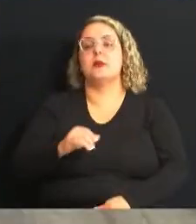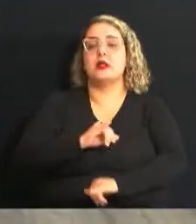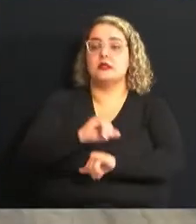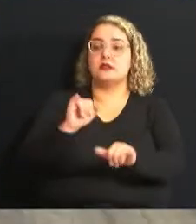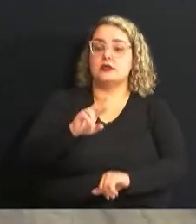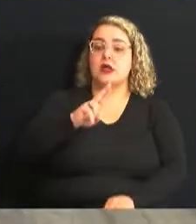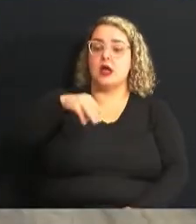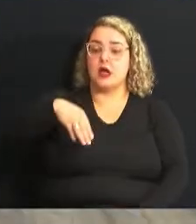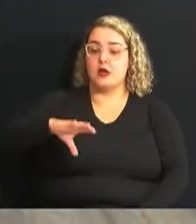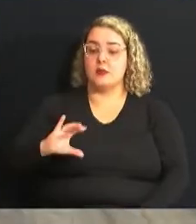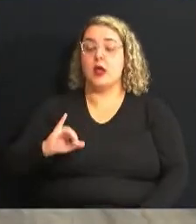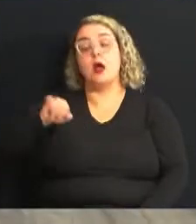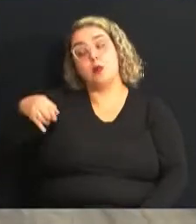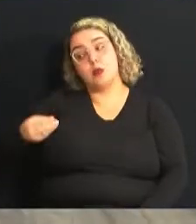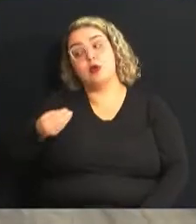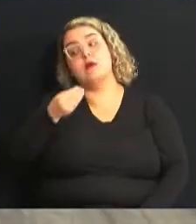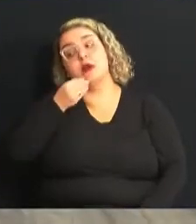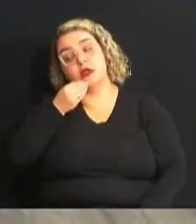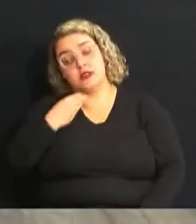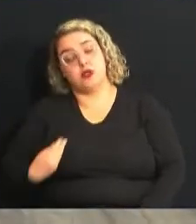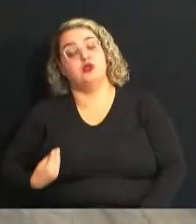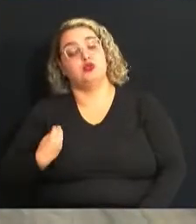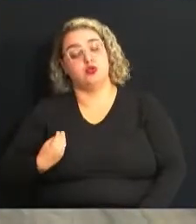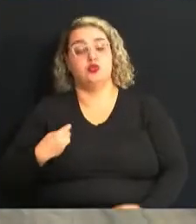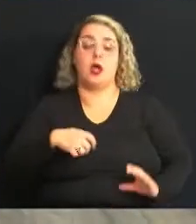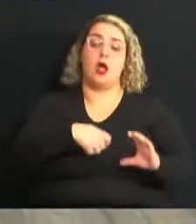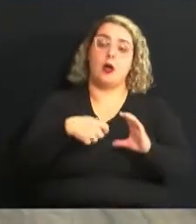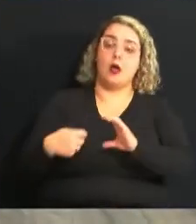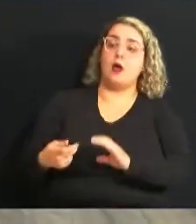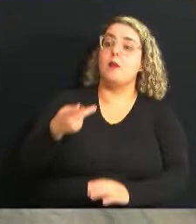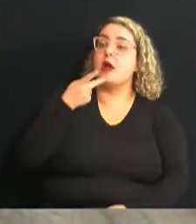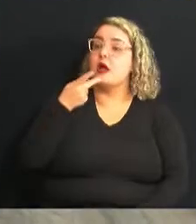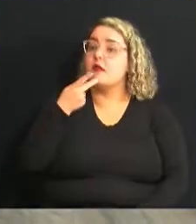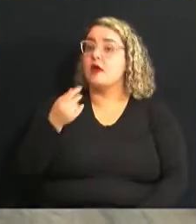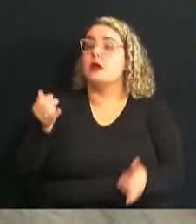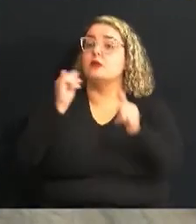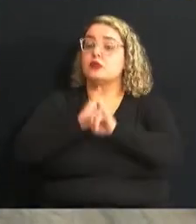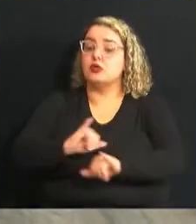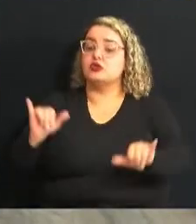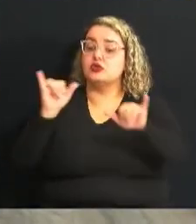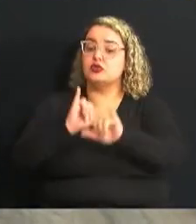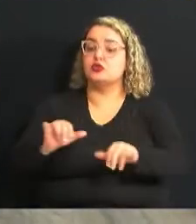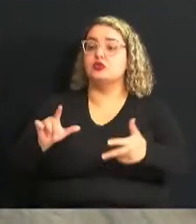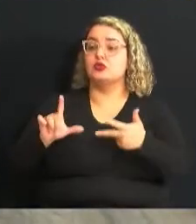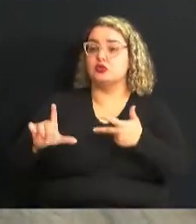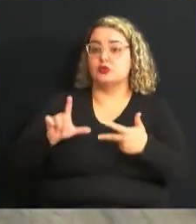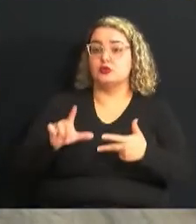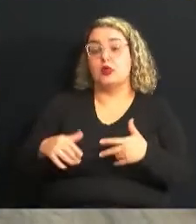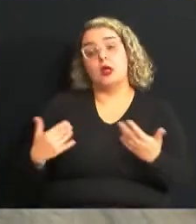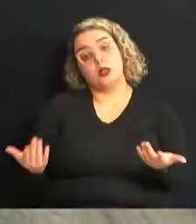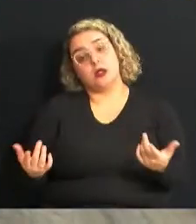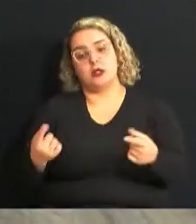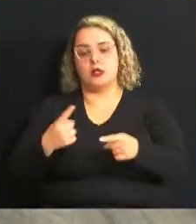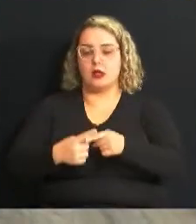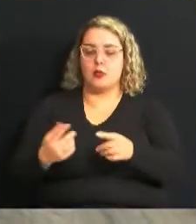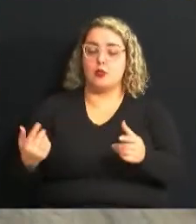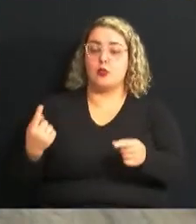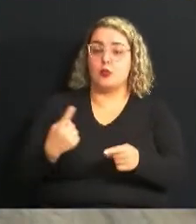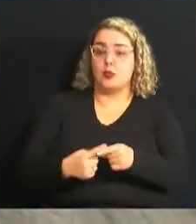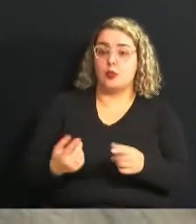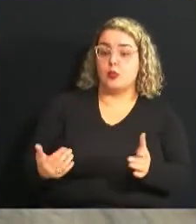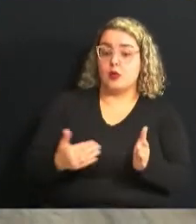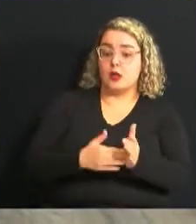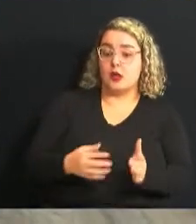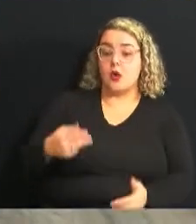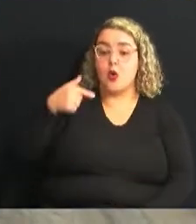Já quero aproveitar sua presença aqui nos nossos estúdios para nós falarmos das notícias do Legislativo, até porque ontem foi segunda-feira,